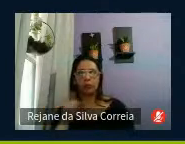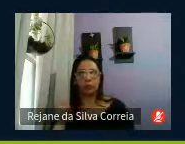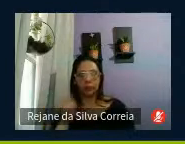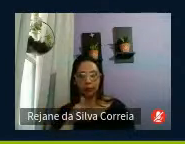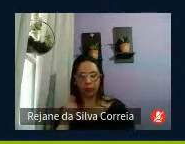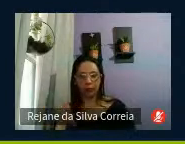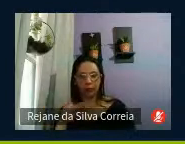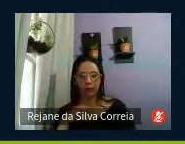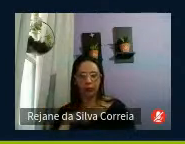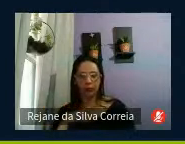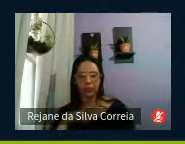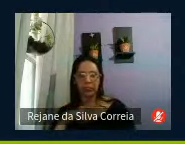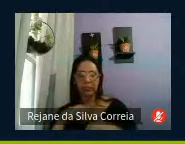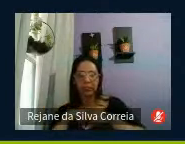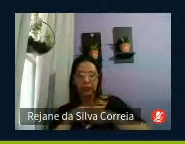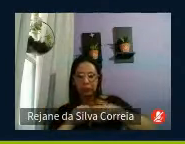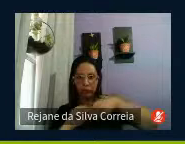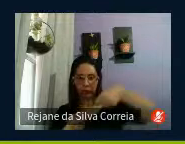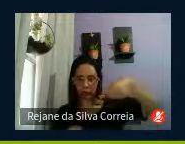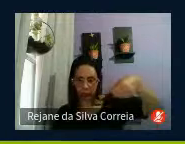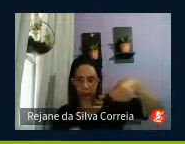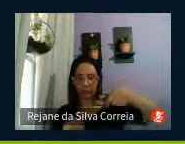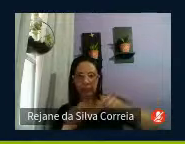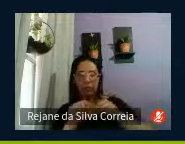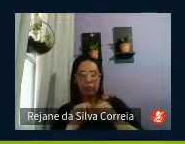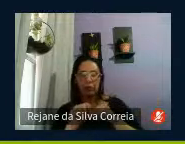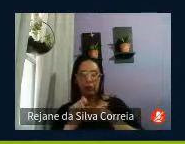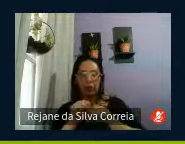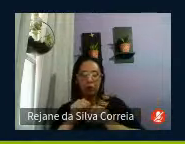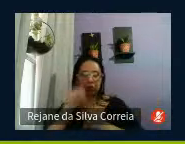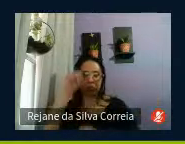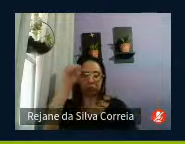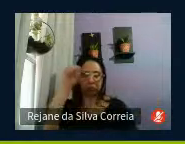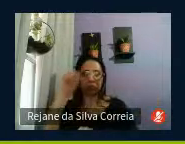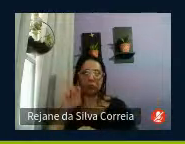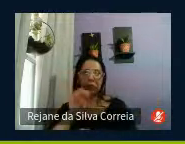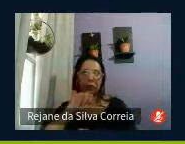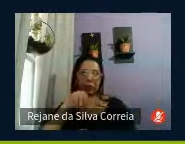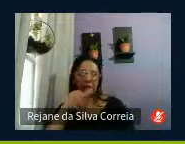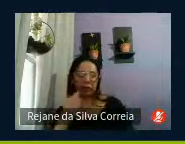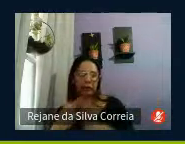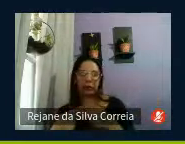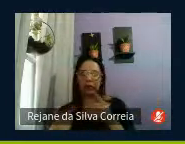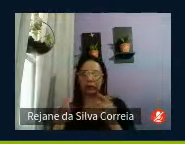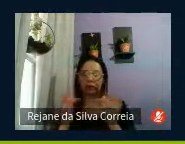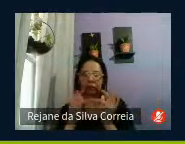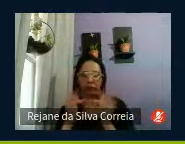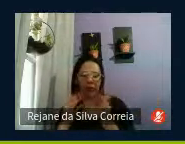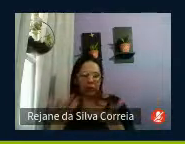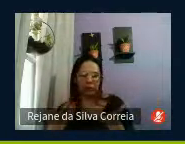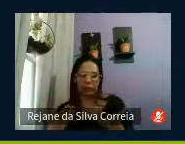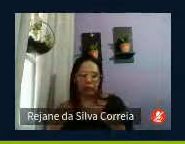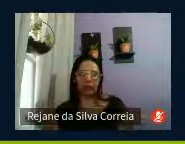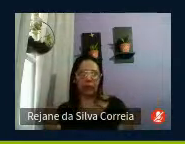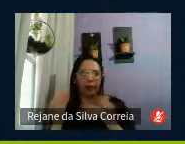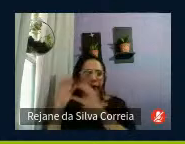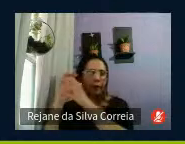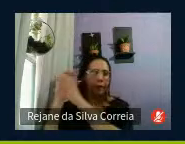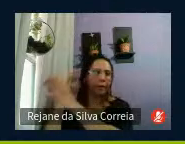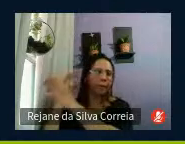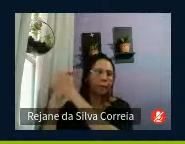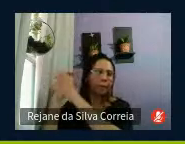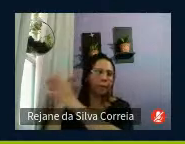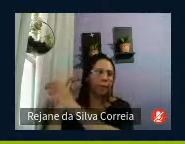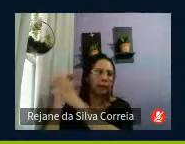com formação em química, física, matemática, mesmo que em engenharia, ou, no caso nós temos